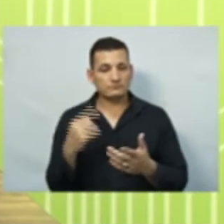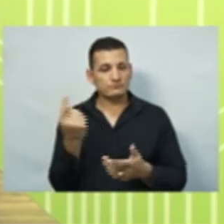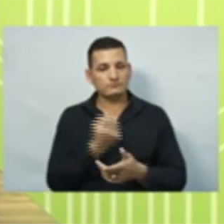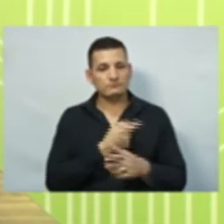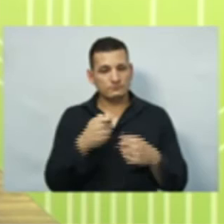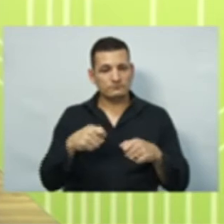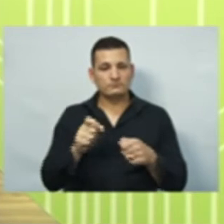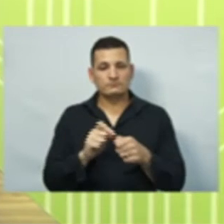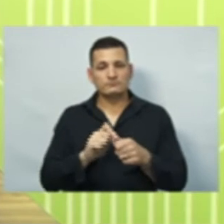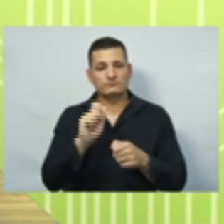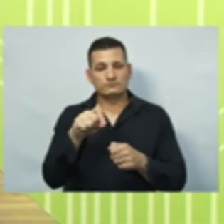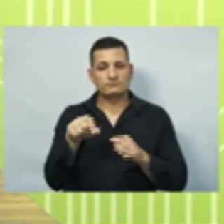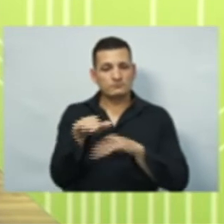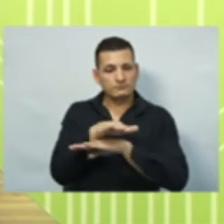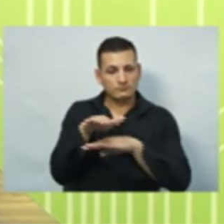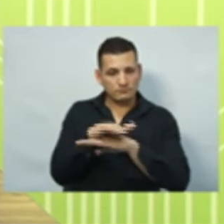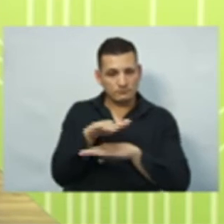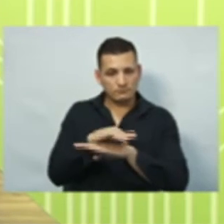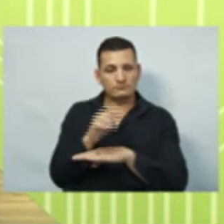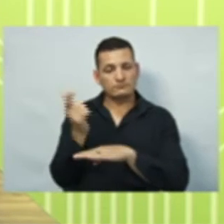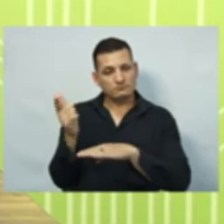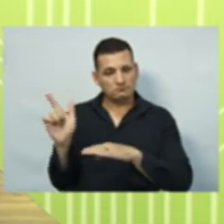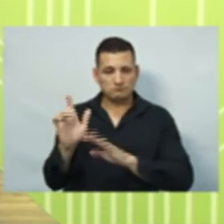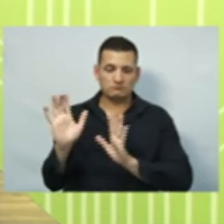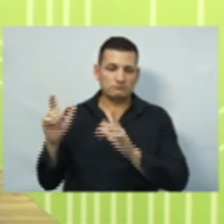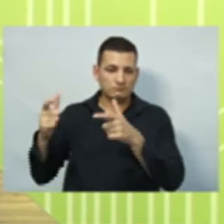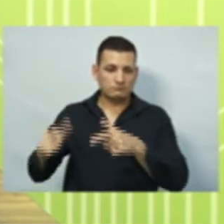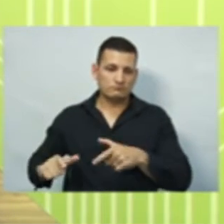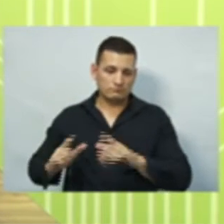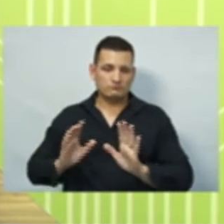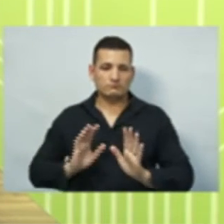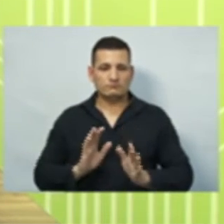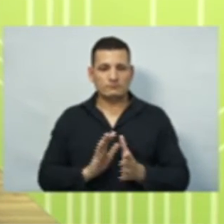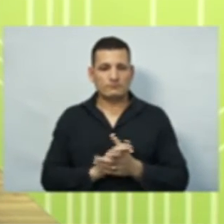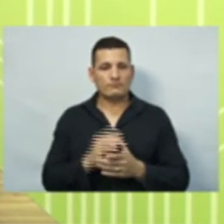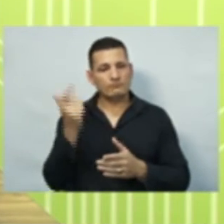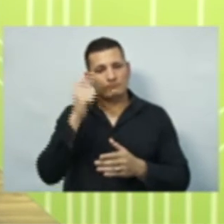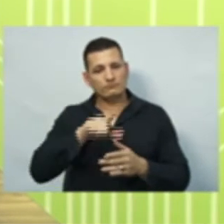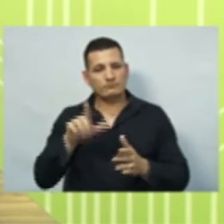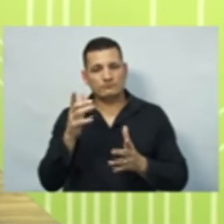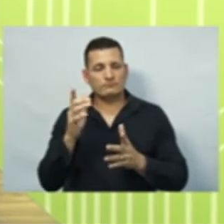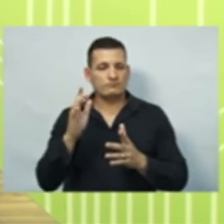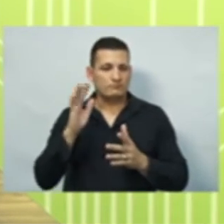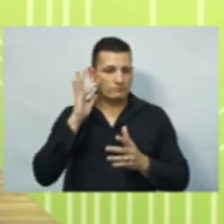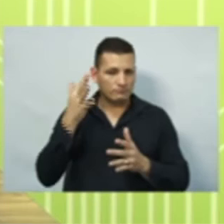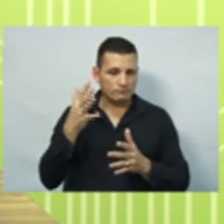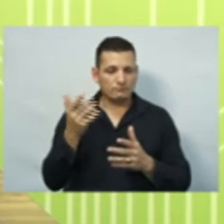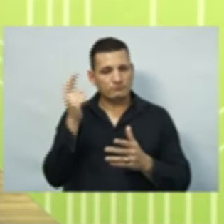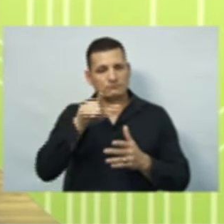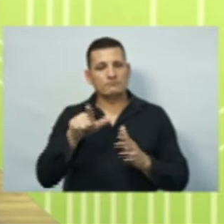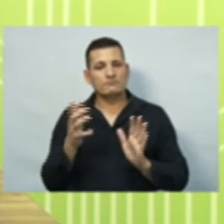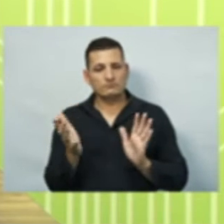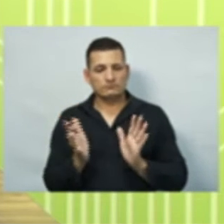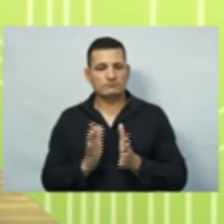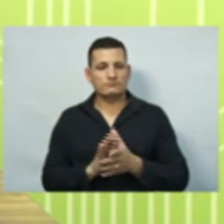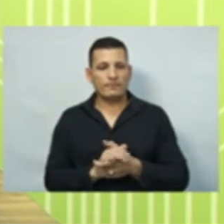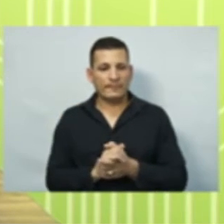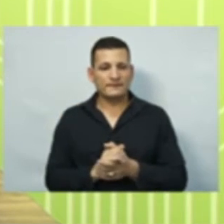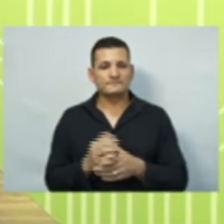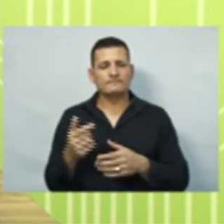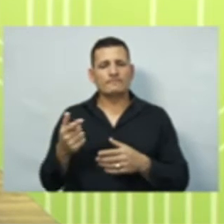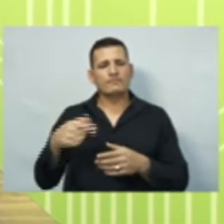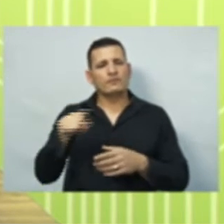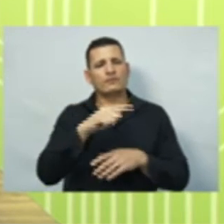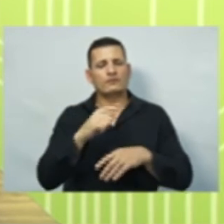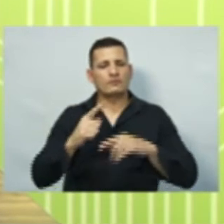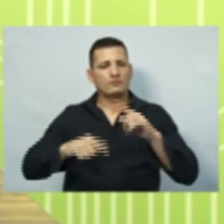uma poupança em outros locais da nossa vida para conseguir sanar, conseguir pagar por essa questão desses produtos que são